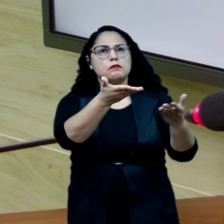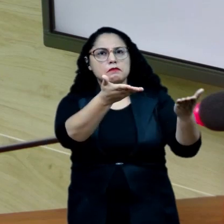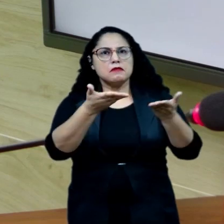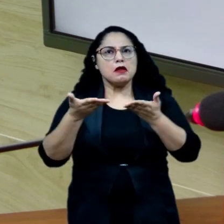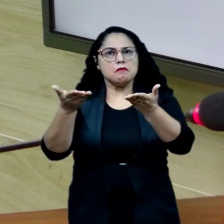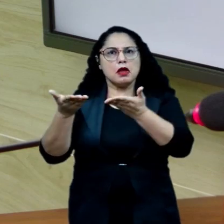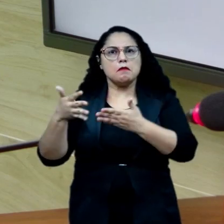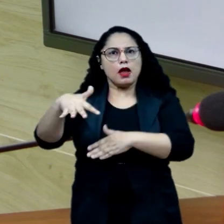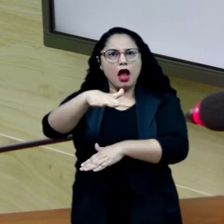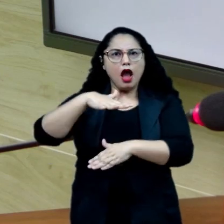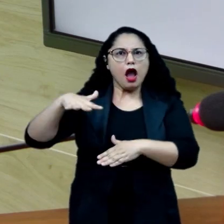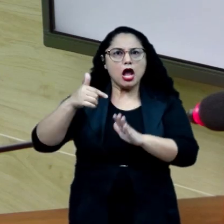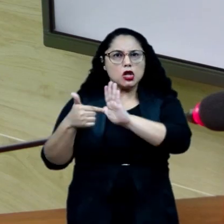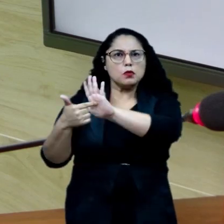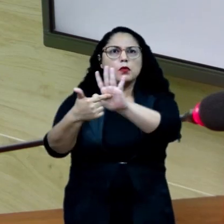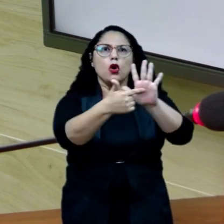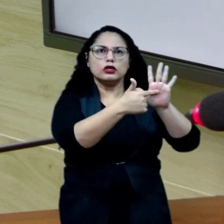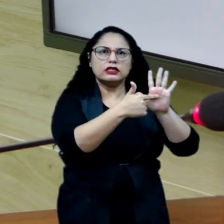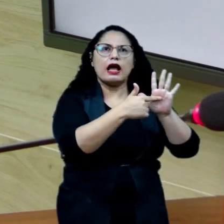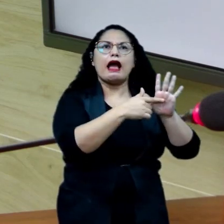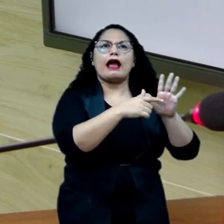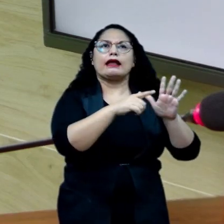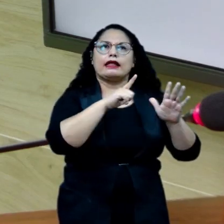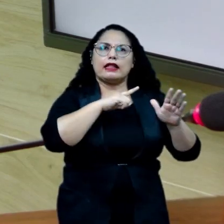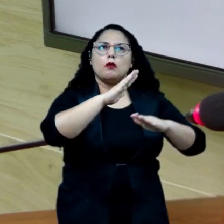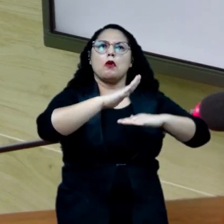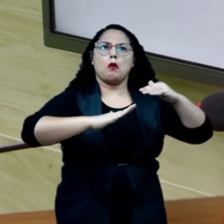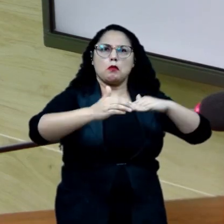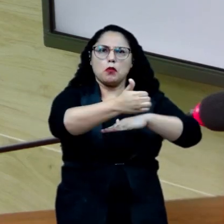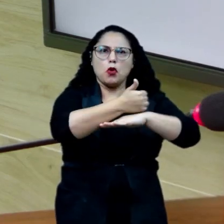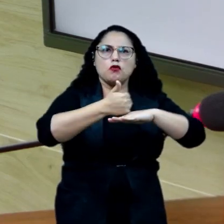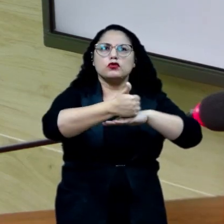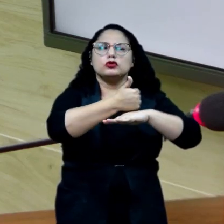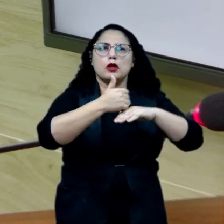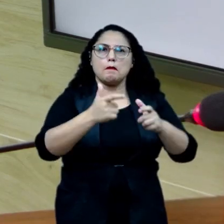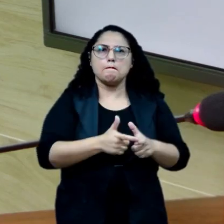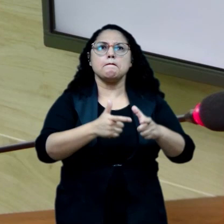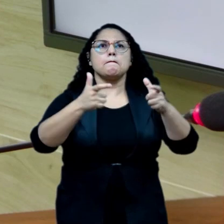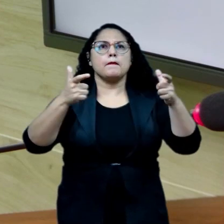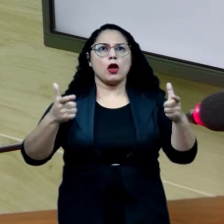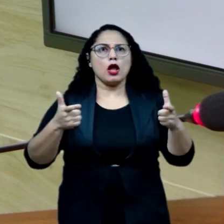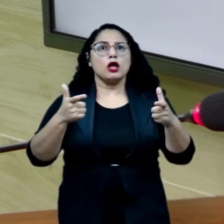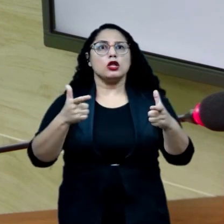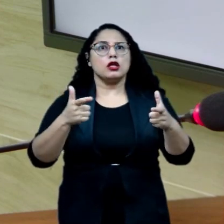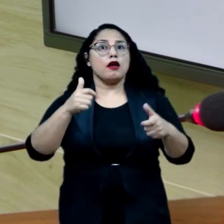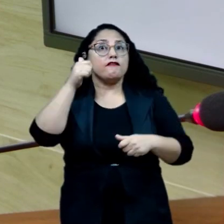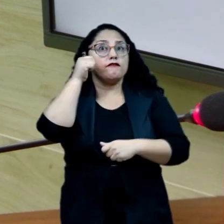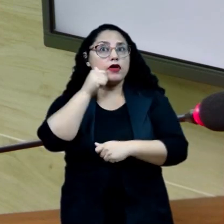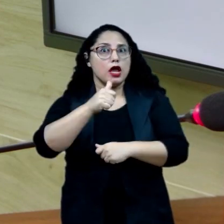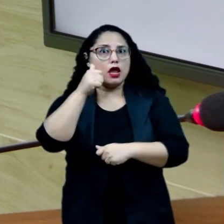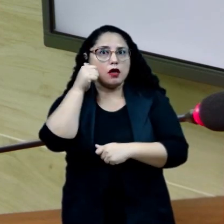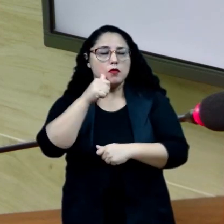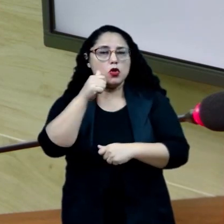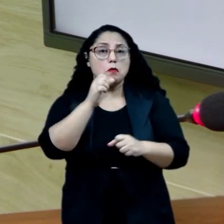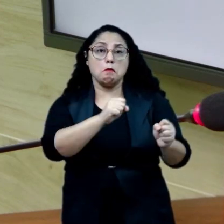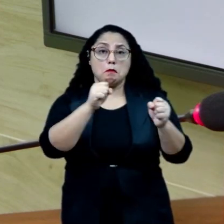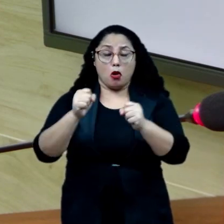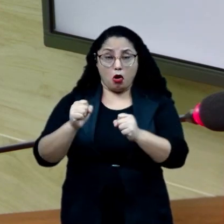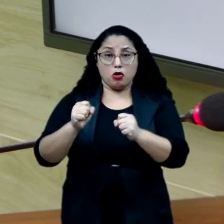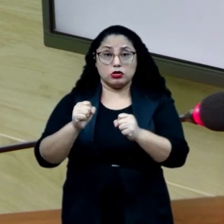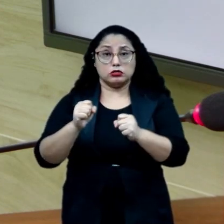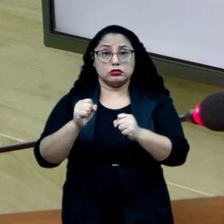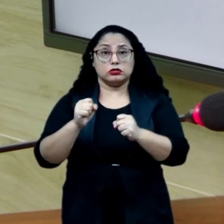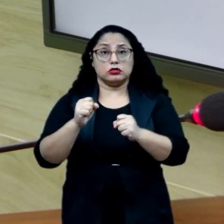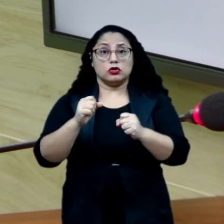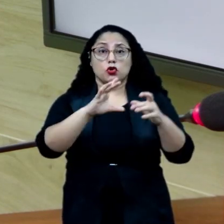essa área e mostrar que ainda é uma profissão, em sua grande maioria, feminina, né? Isso. Pode ser que isso